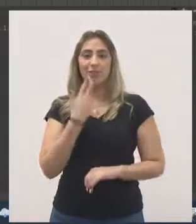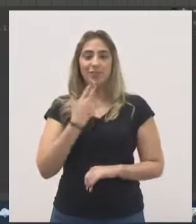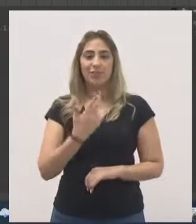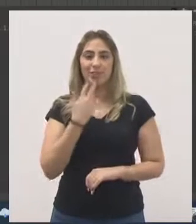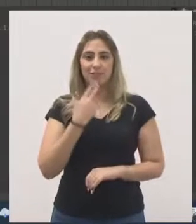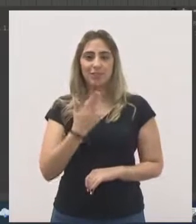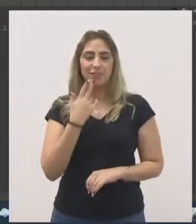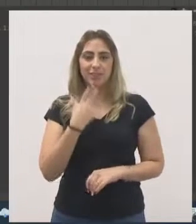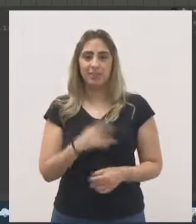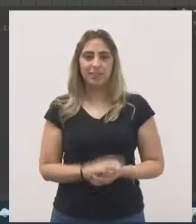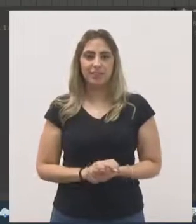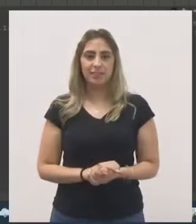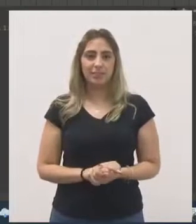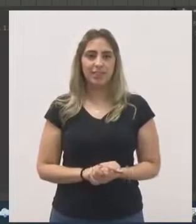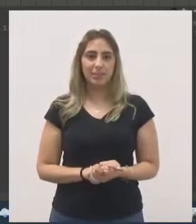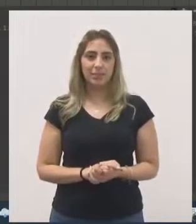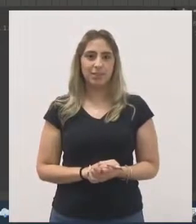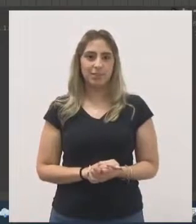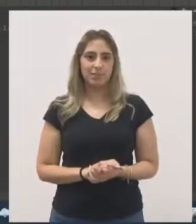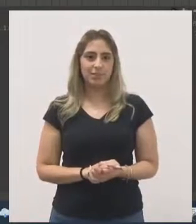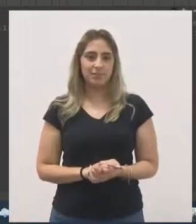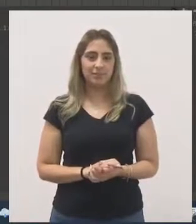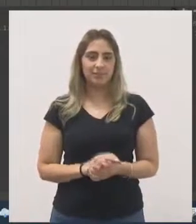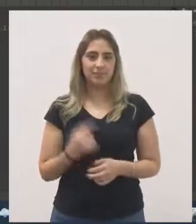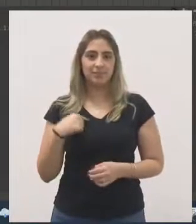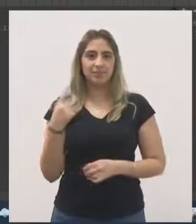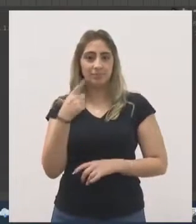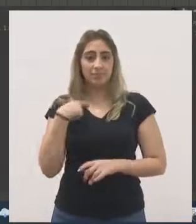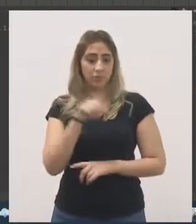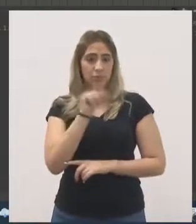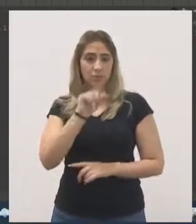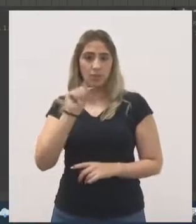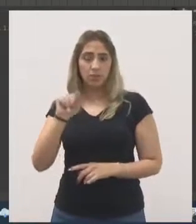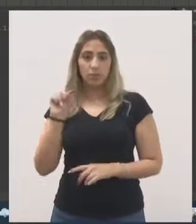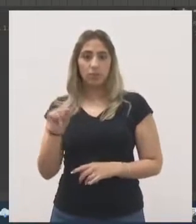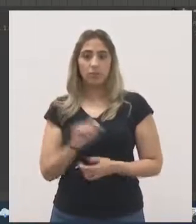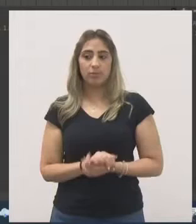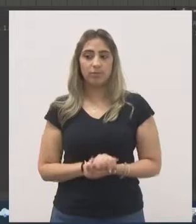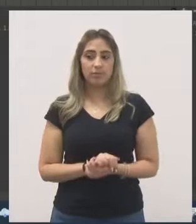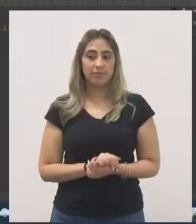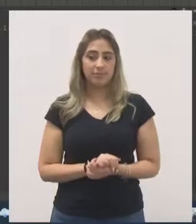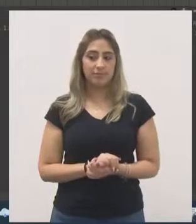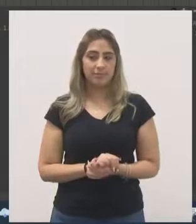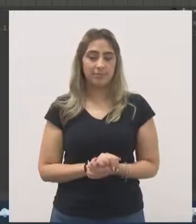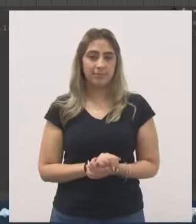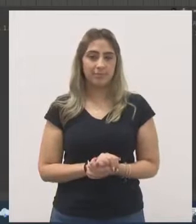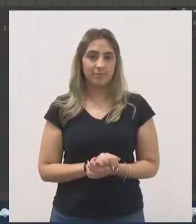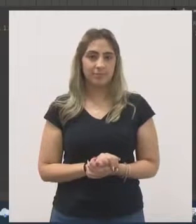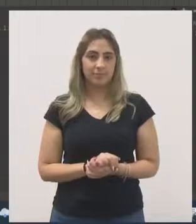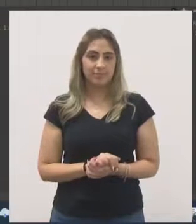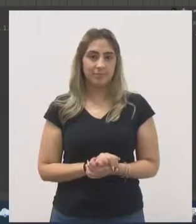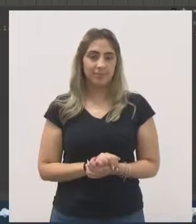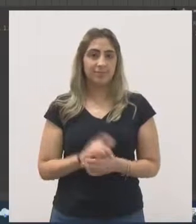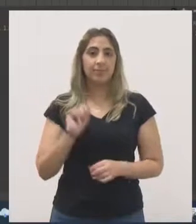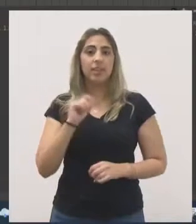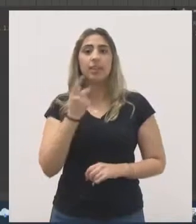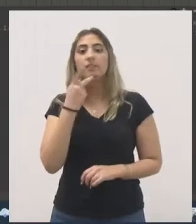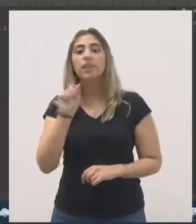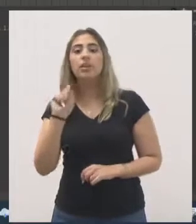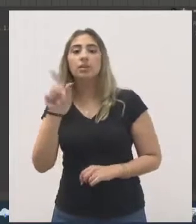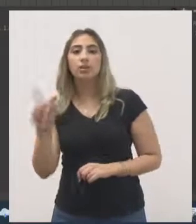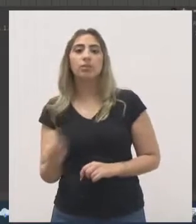ela vai nesse processo já na cor que você selecionou. Isso é legal para vocês separarem, né? Quem tá falando o